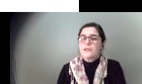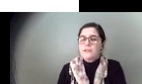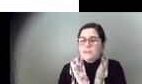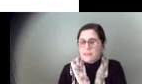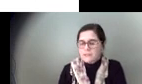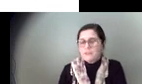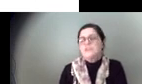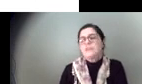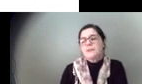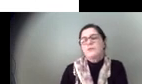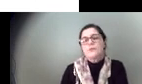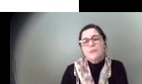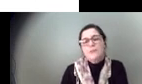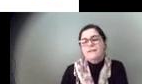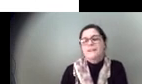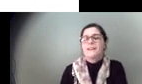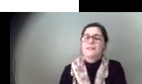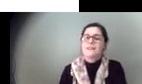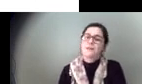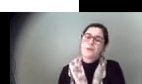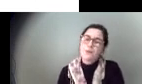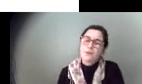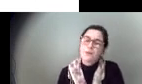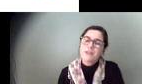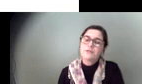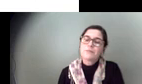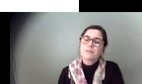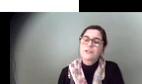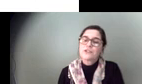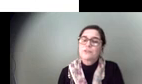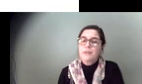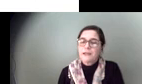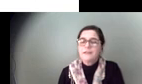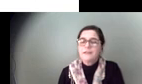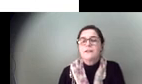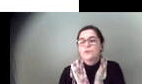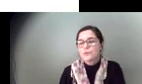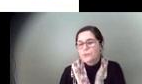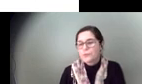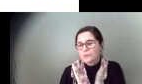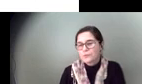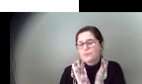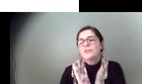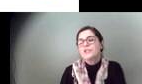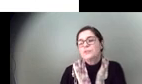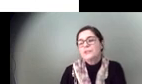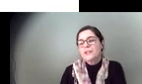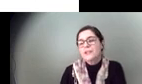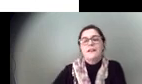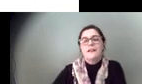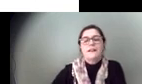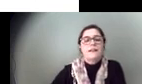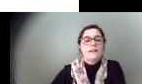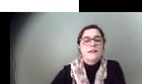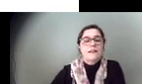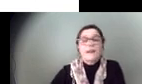conseguir organizar esse planejamento do semestre. Então agora é o momento que a gente para todos juntos para a gente